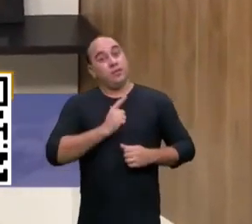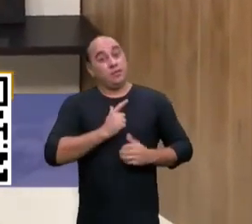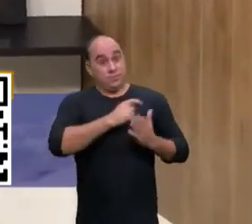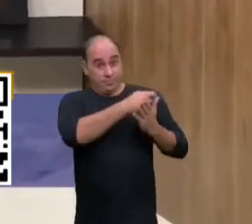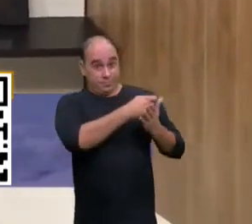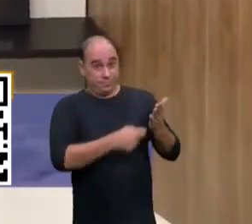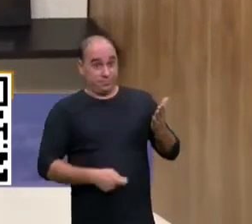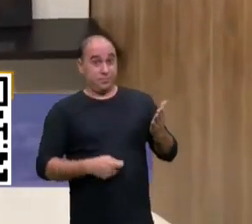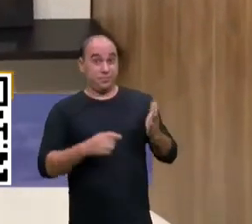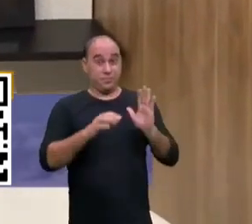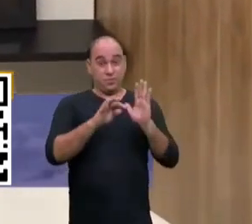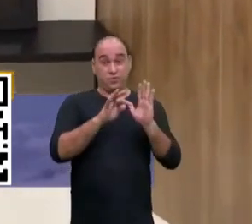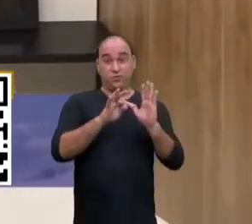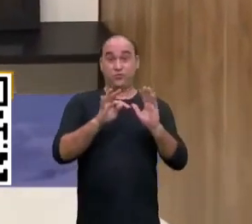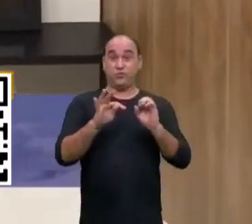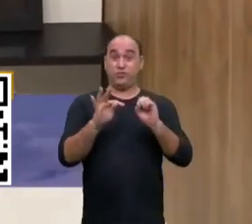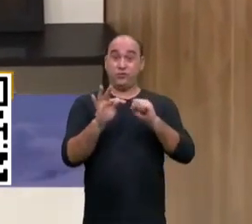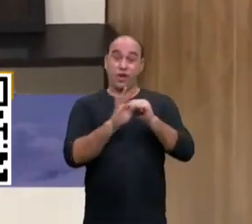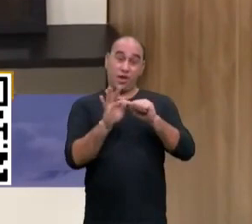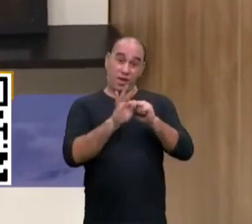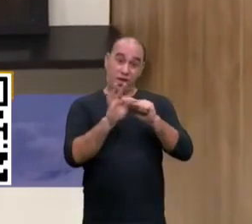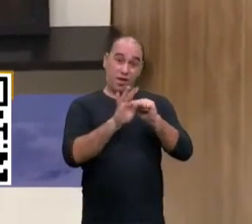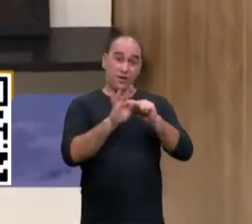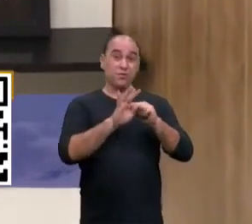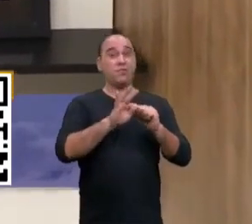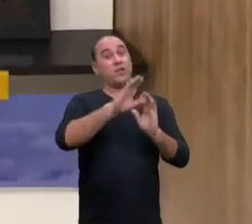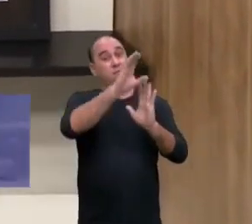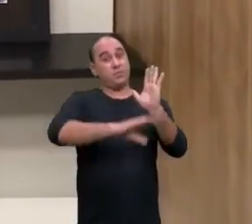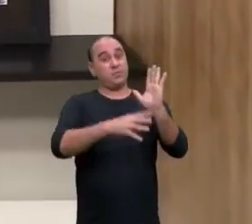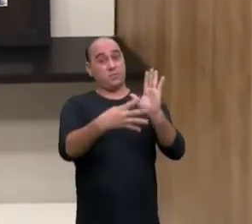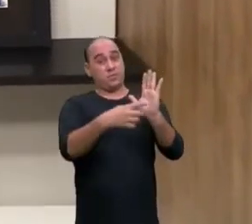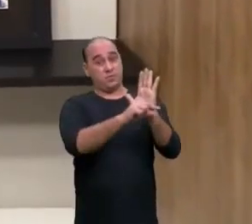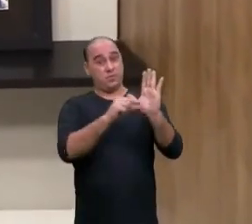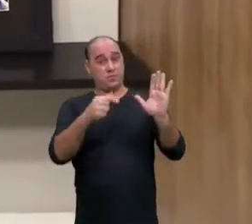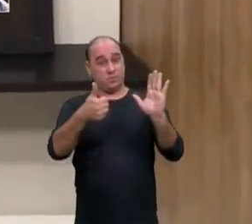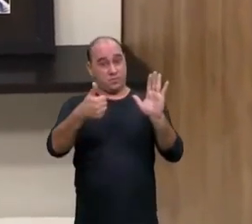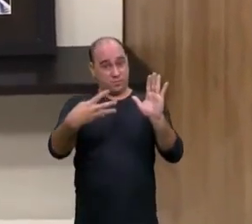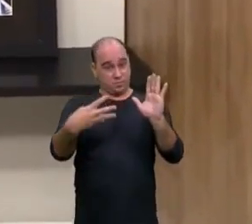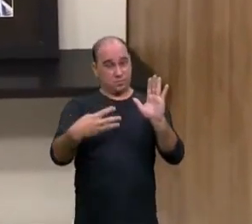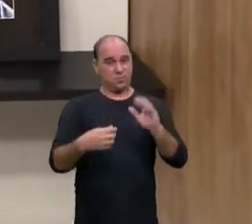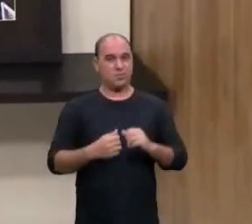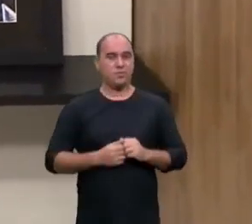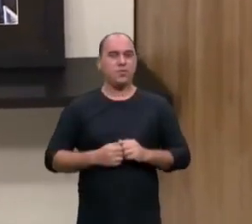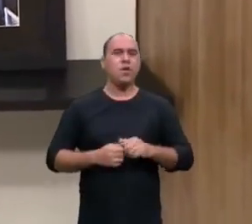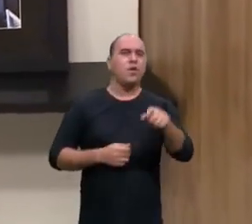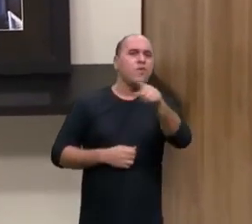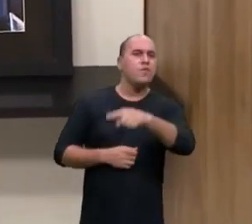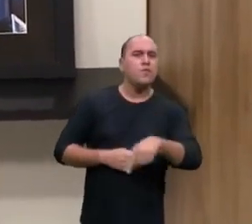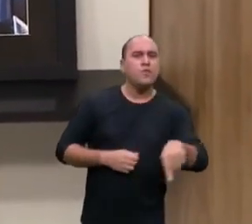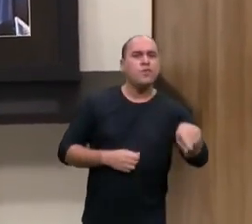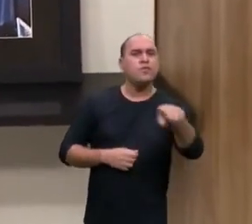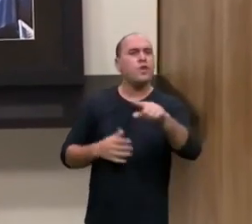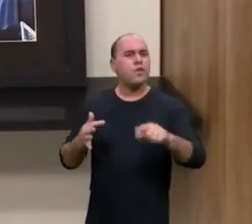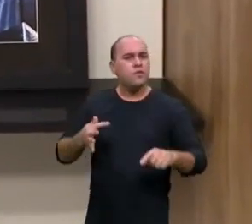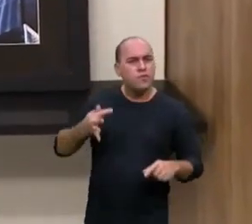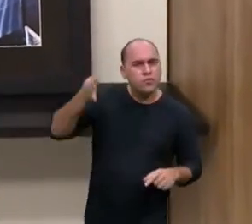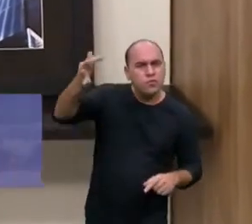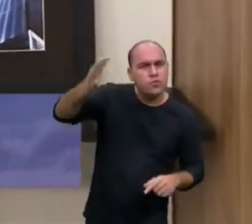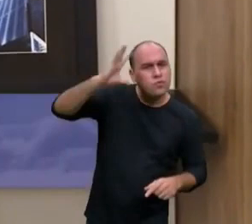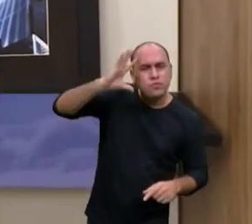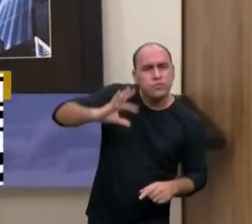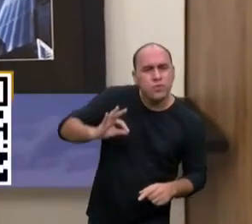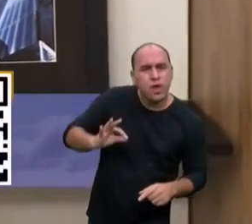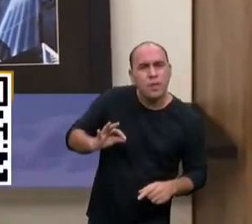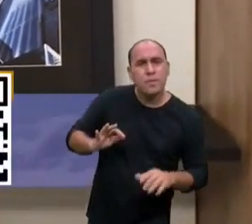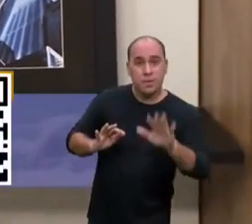texto em Tiago 4 14 que fala assim você não sabe o que vai acontecer amanhã o que é a vossa vida sois apenas como neblina que